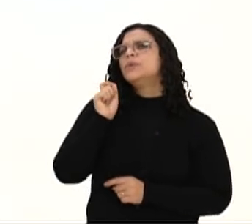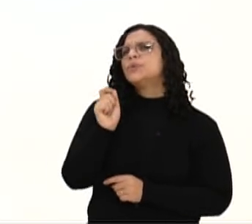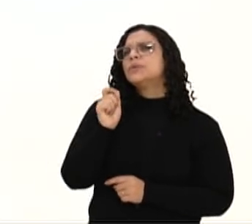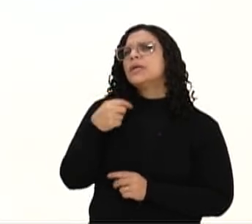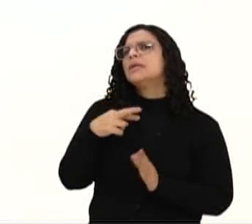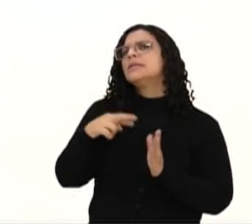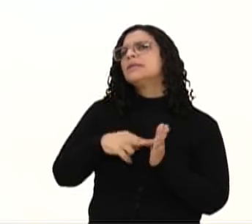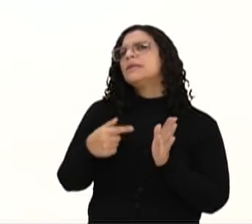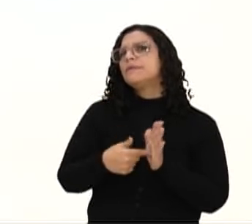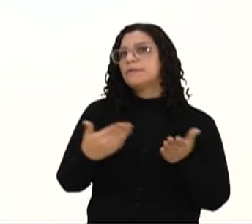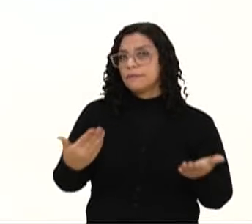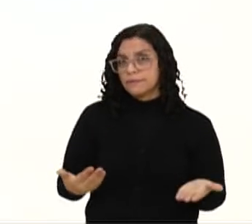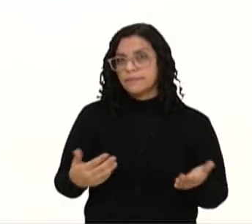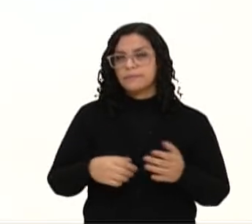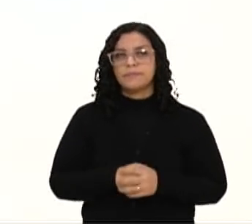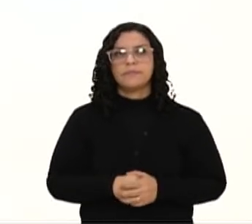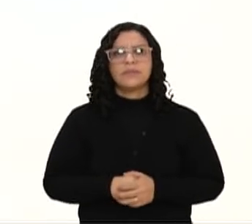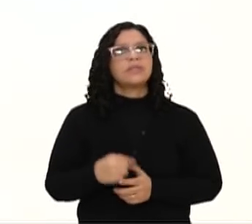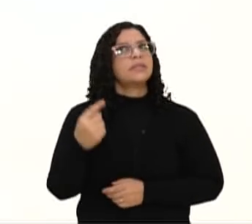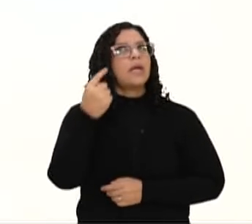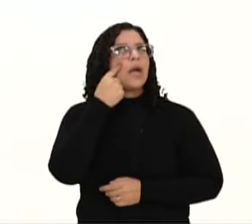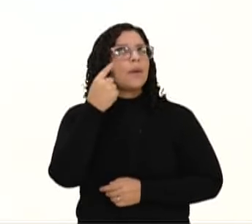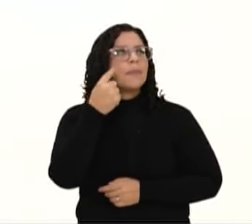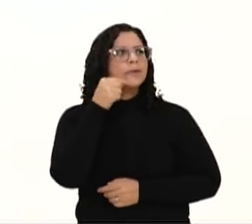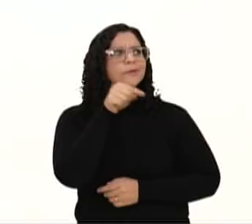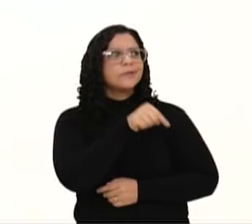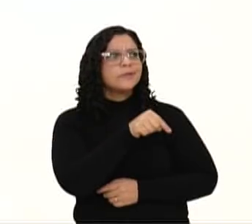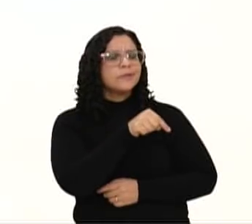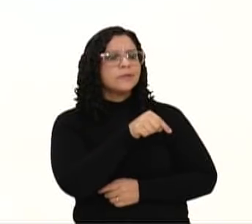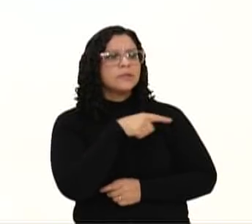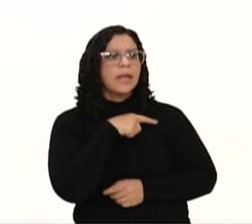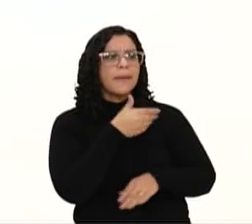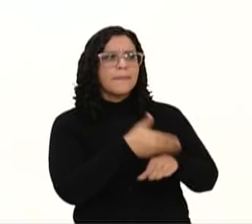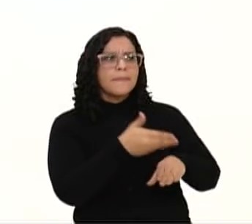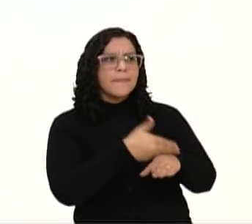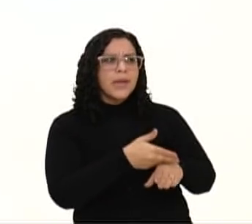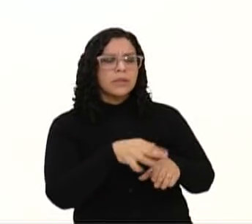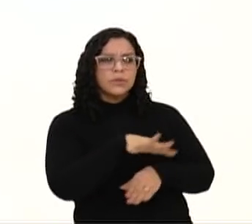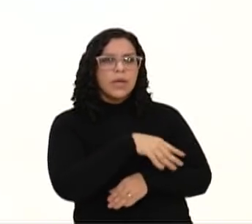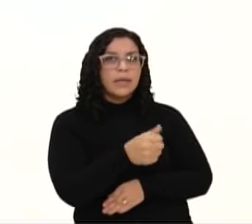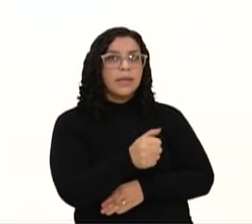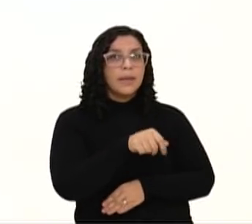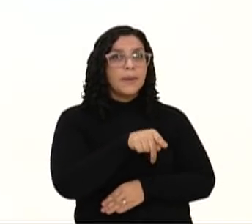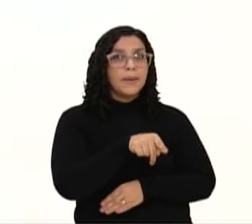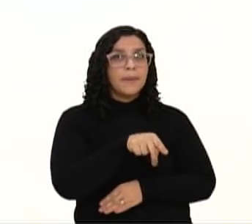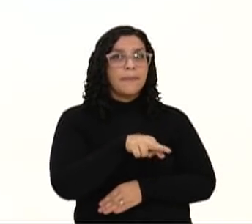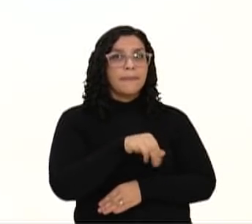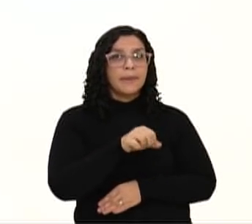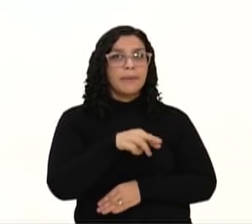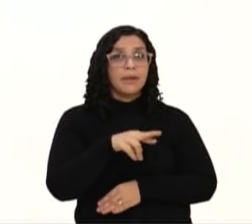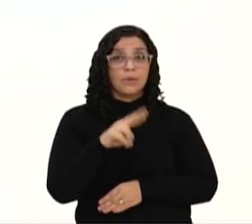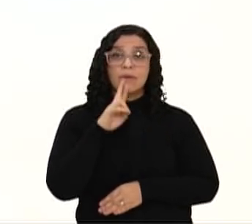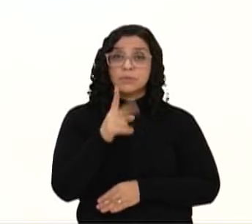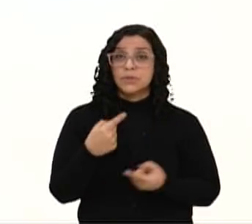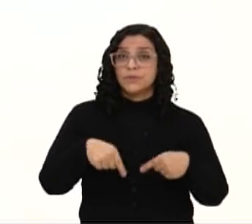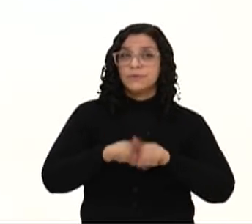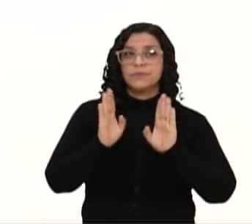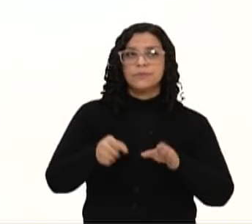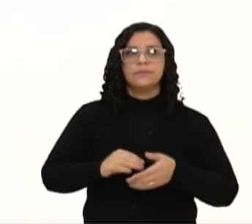ele representa o quê? Quando eu penso em todo esse conjunto de atividades do setor primário, respondo, a gente já volta para